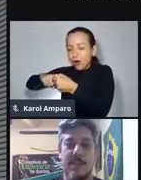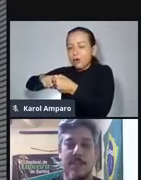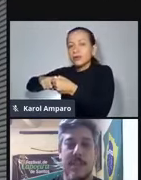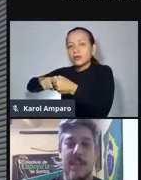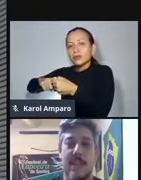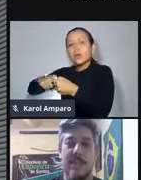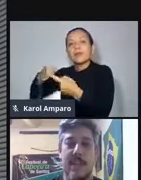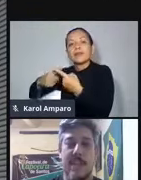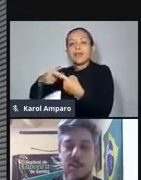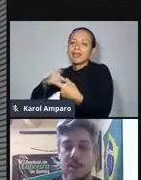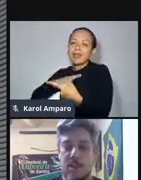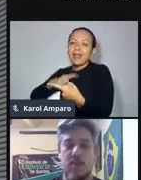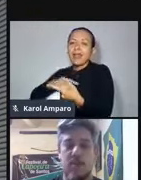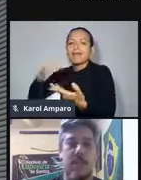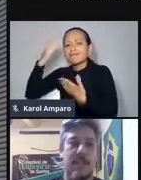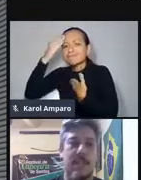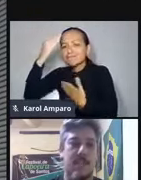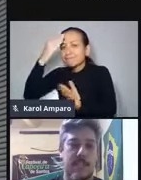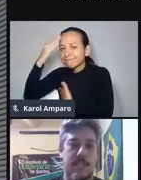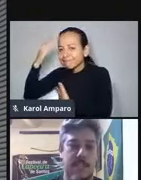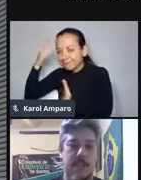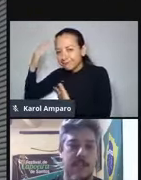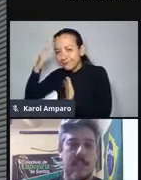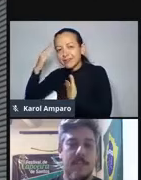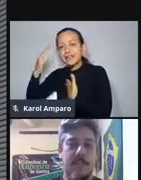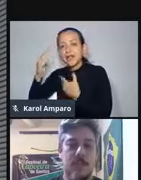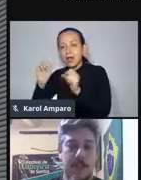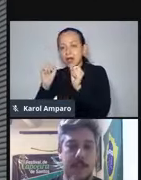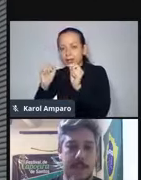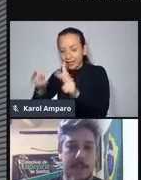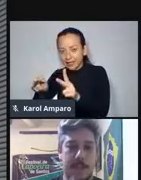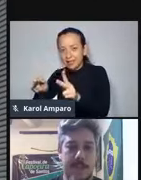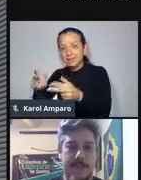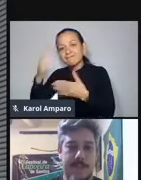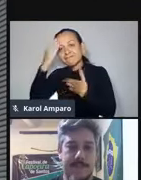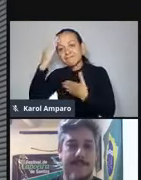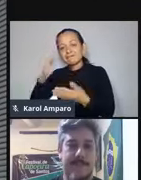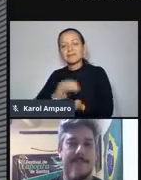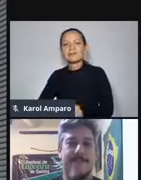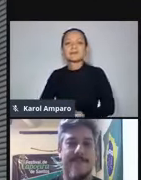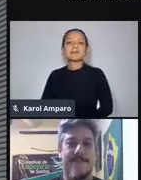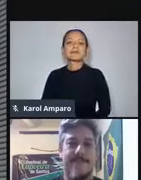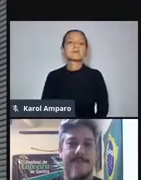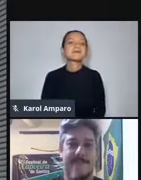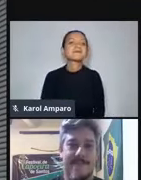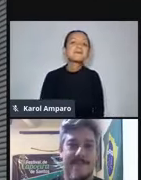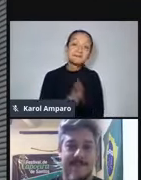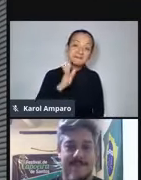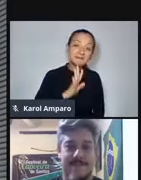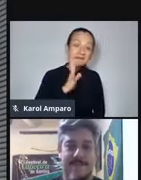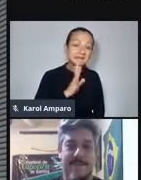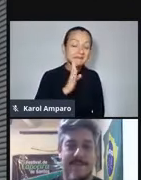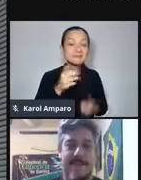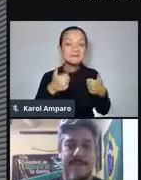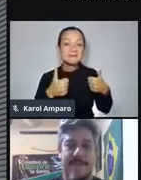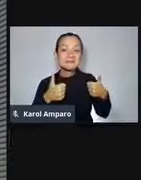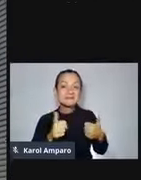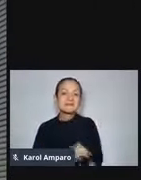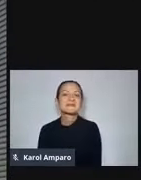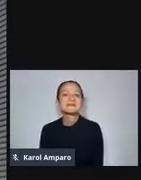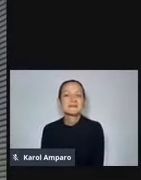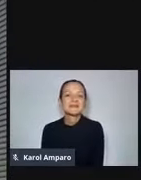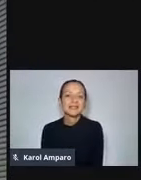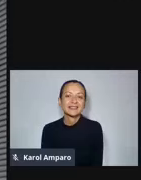os agradecimentos finais da turma toda que está nos assistindo. Muito obrigado, mestre. Ah, legal.